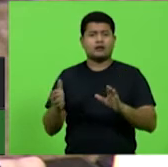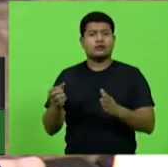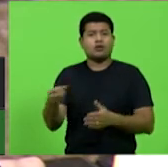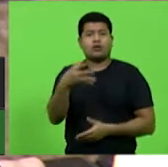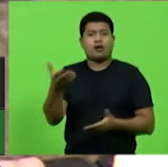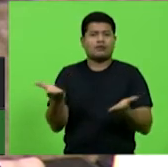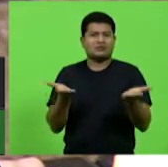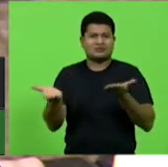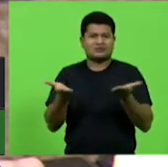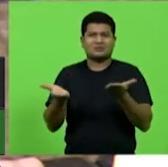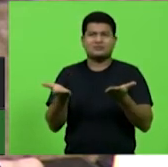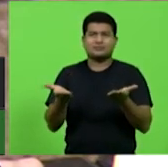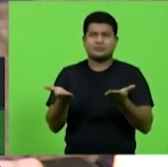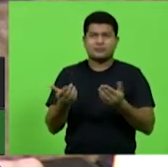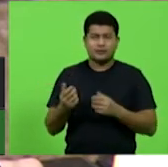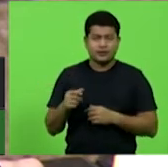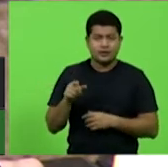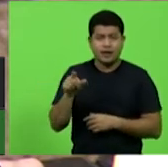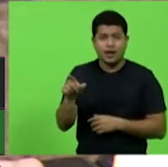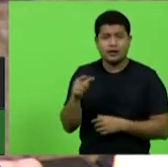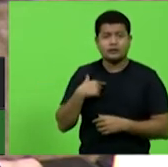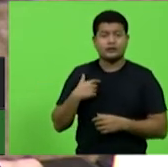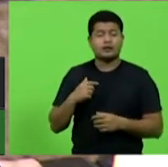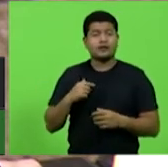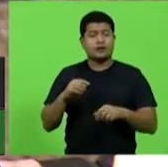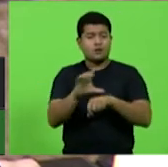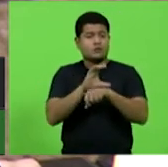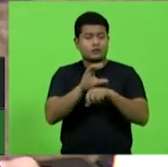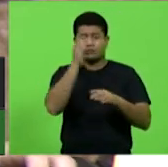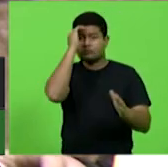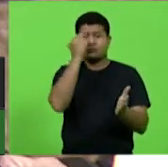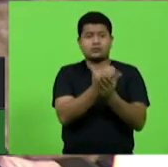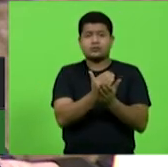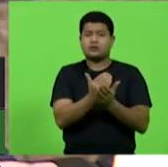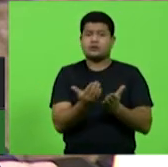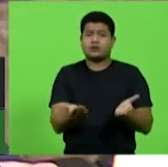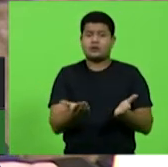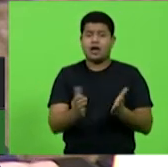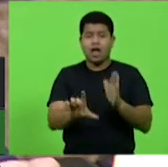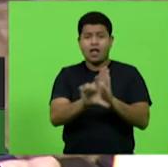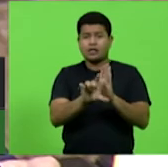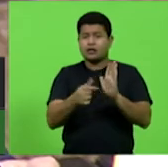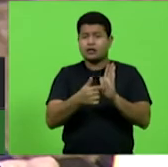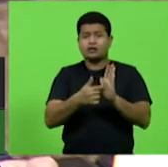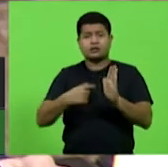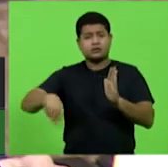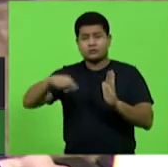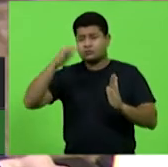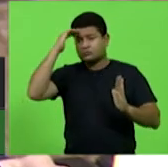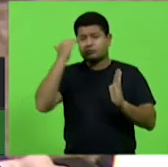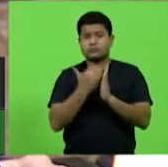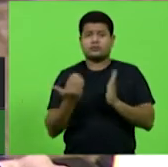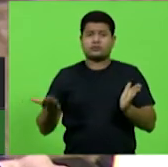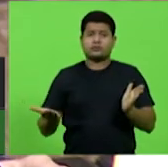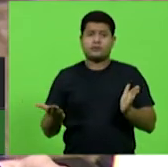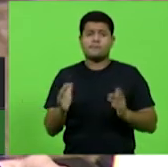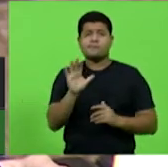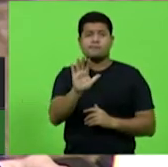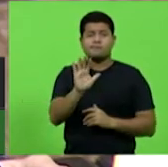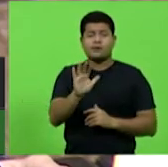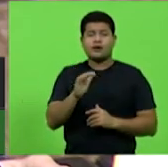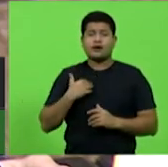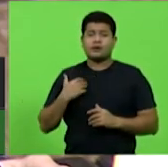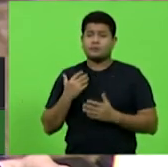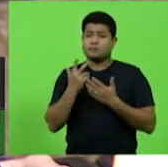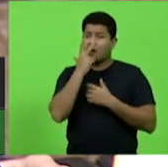vamos fazer o certo. Vamos seguir a Constituição, vamos seguir o que preza e prega a lei. Mas o que teoricamente tão